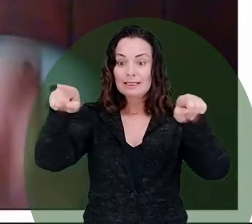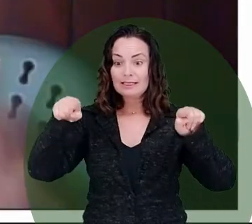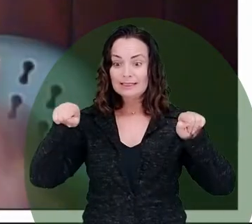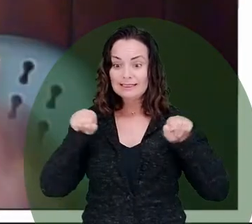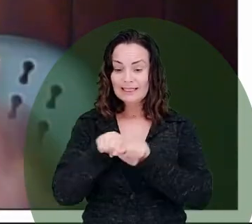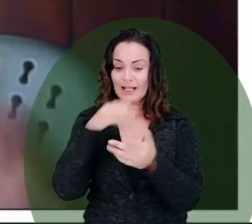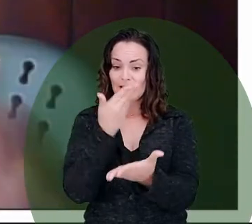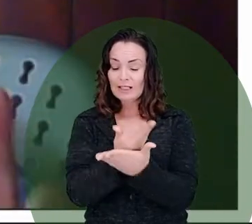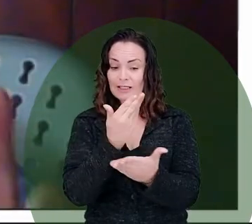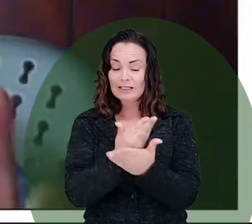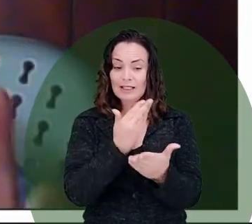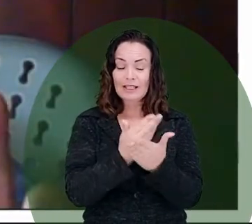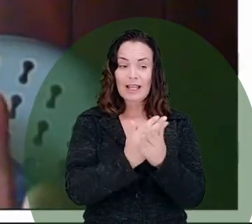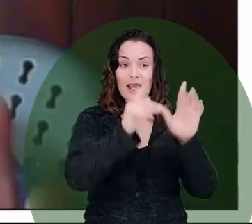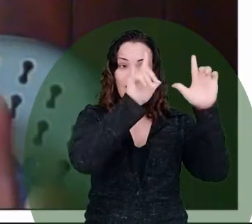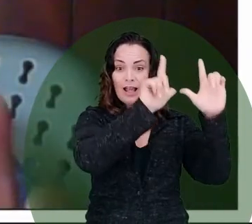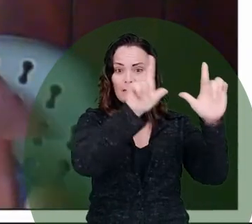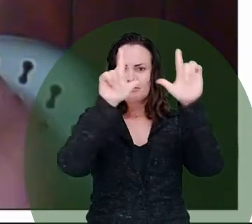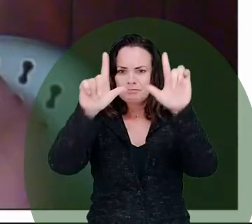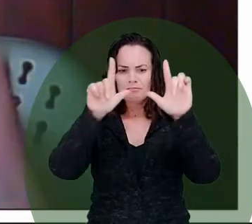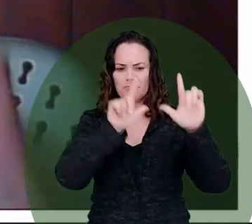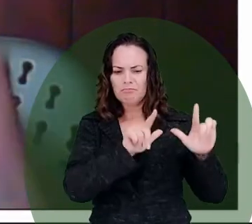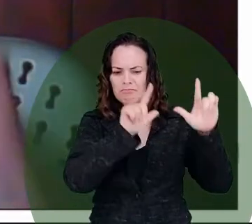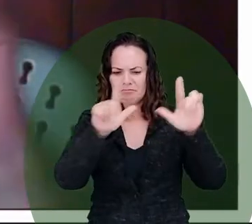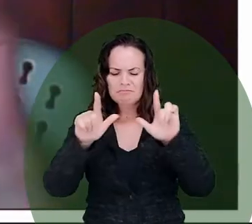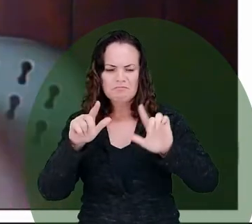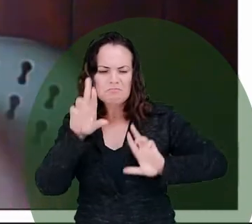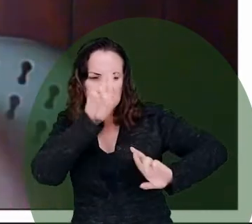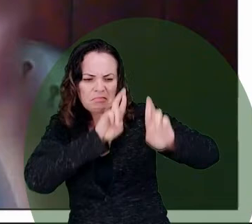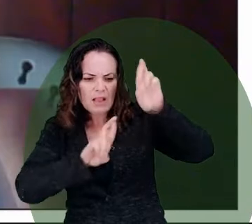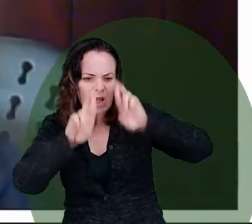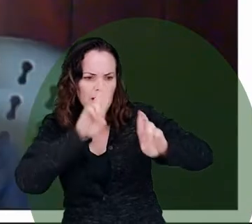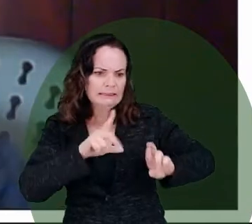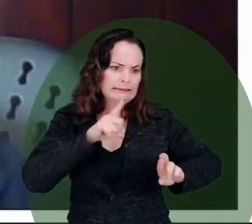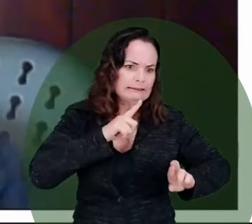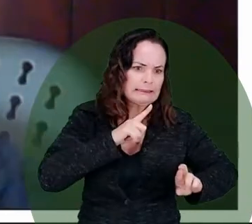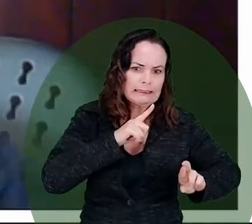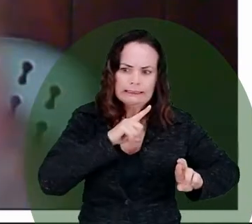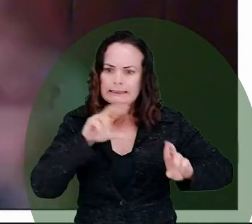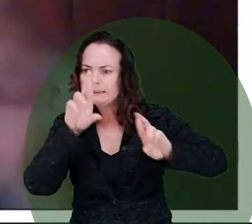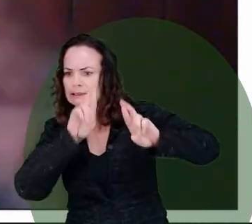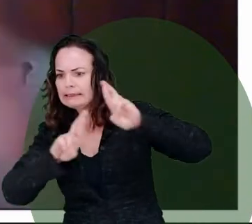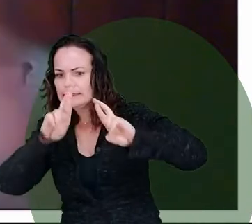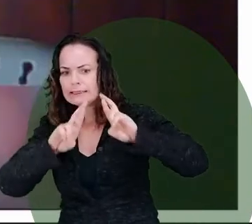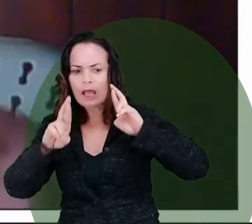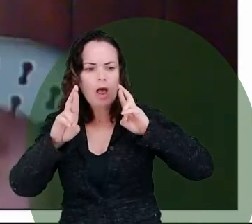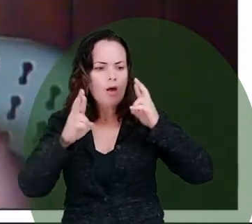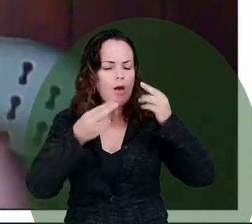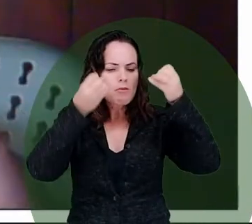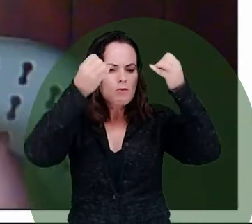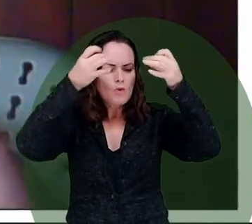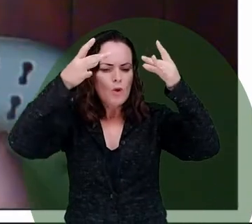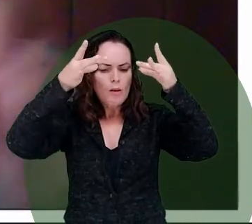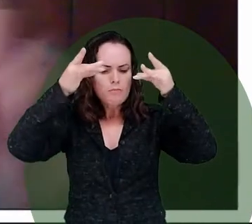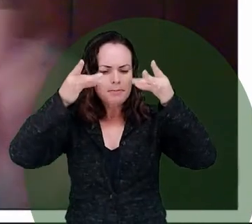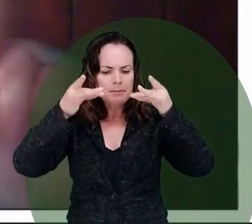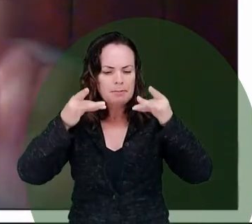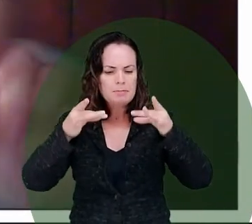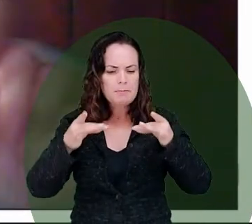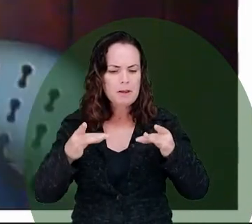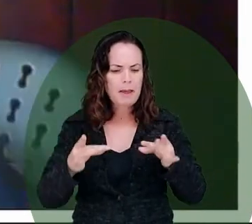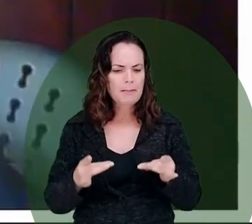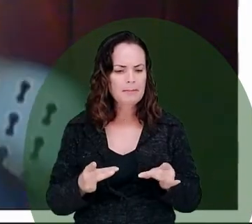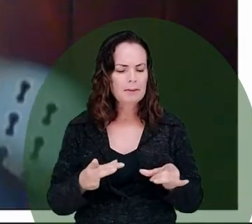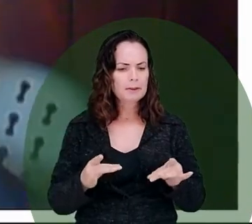as fotos e iam analisando, olha, tem isso, tem aquilo, eles iam falando, catalogando o que as